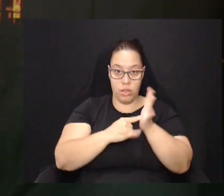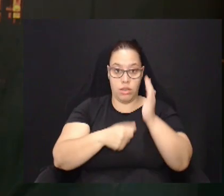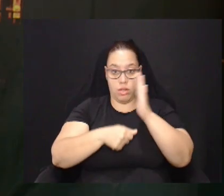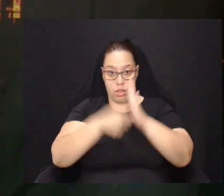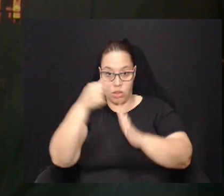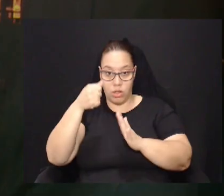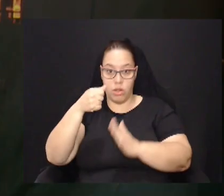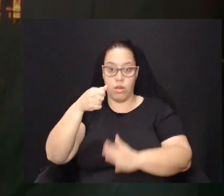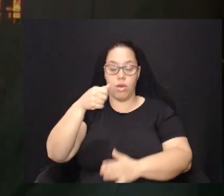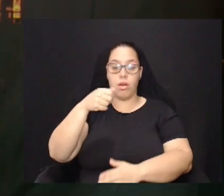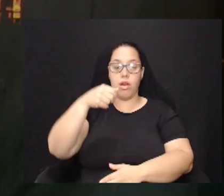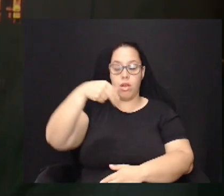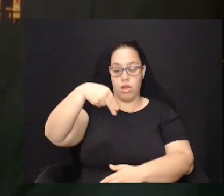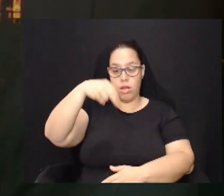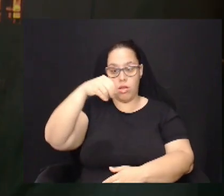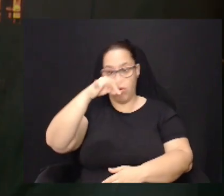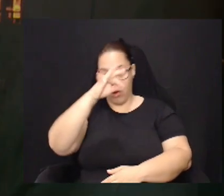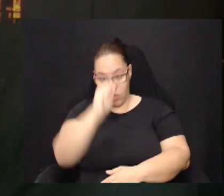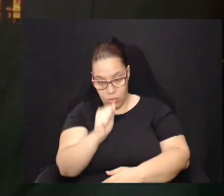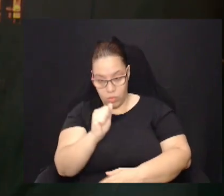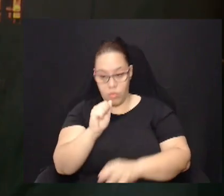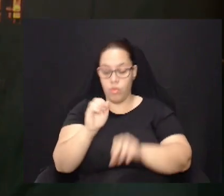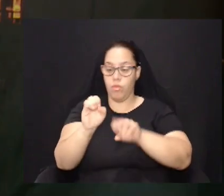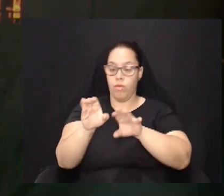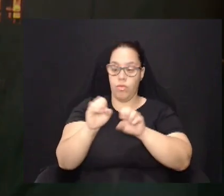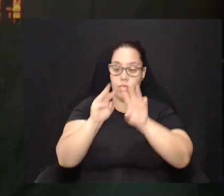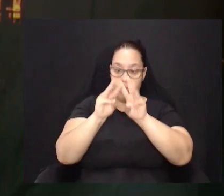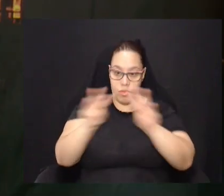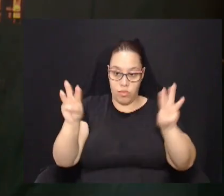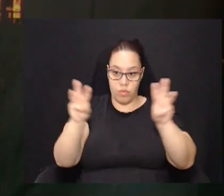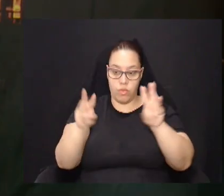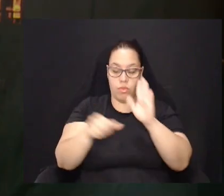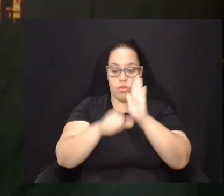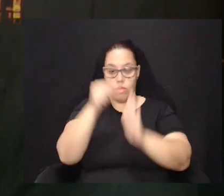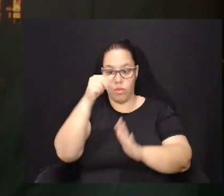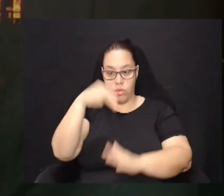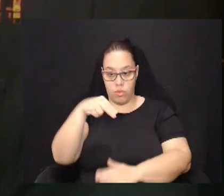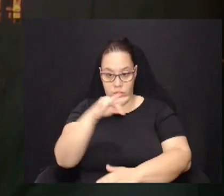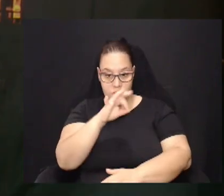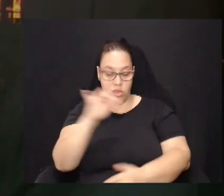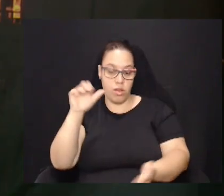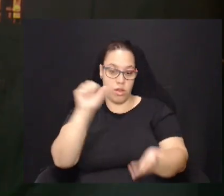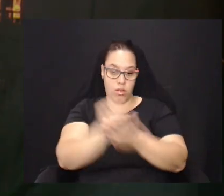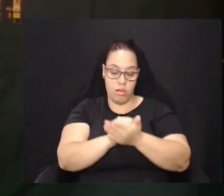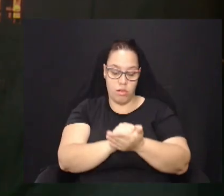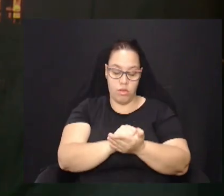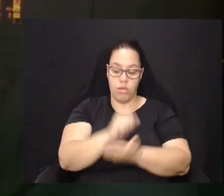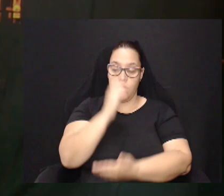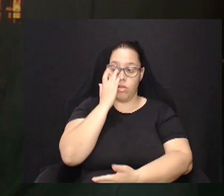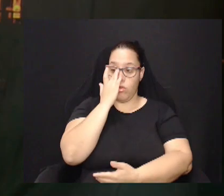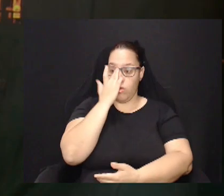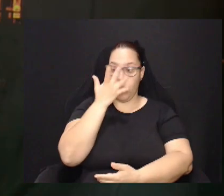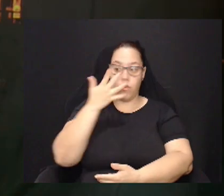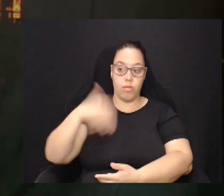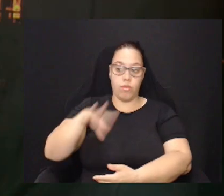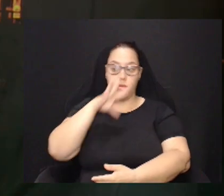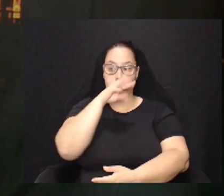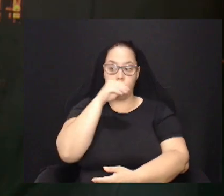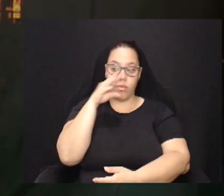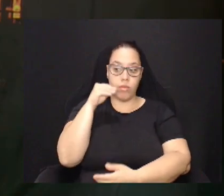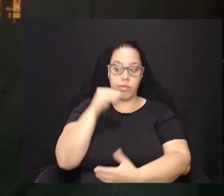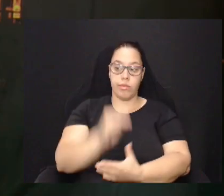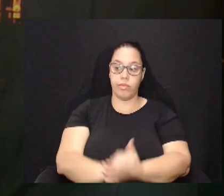Então vai lá no portal da Educação, Formulários Primeira Nota, faça a inscrição aí da sua criança, do seu adolescente. Nossa,